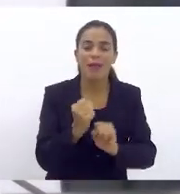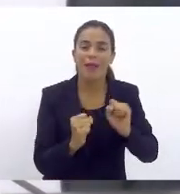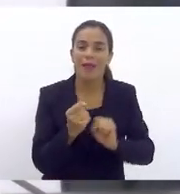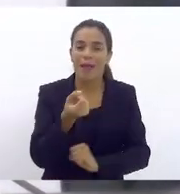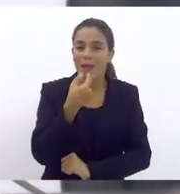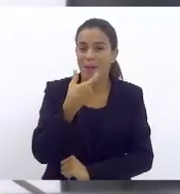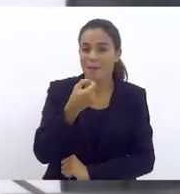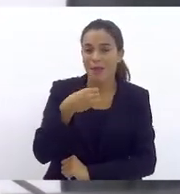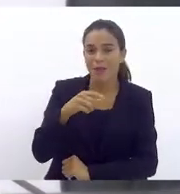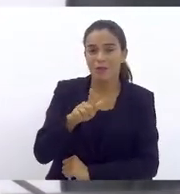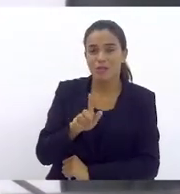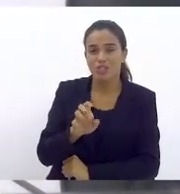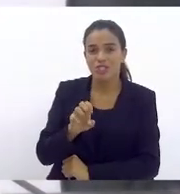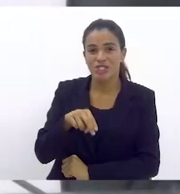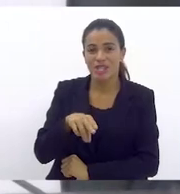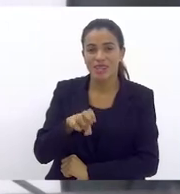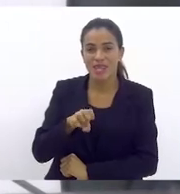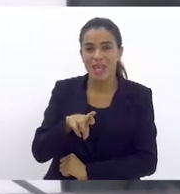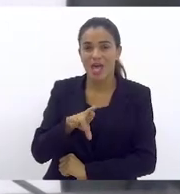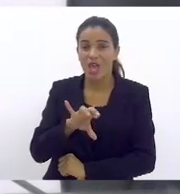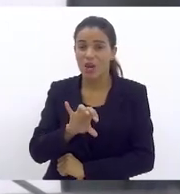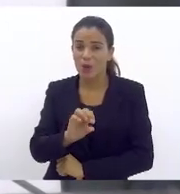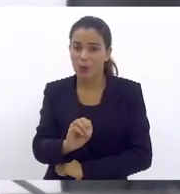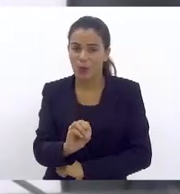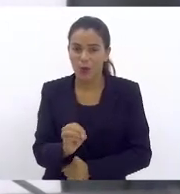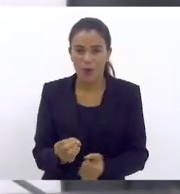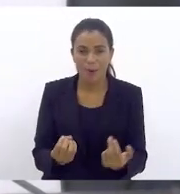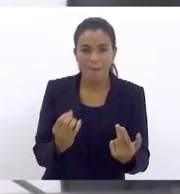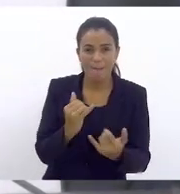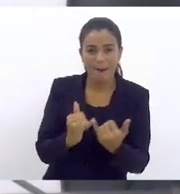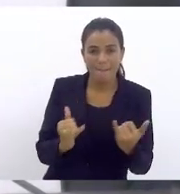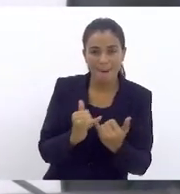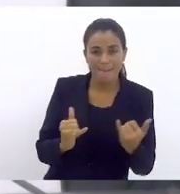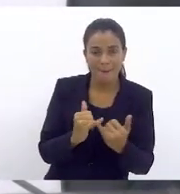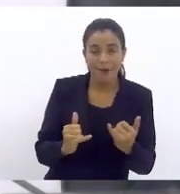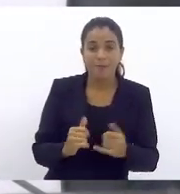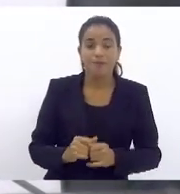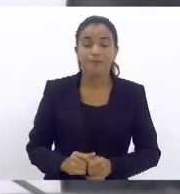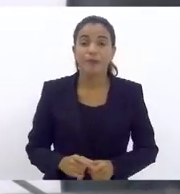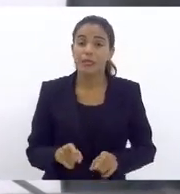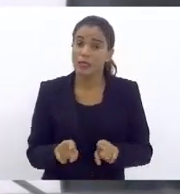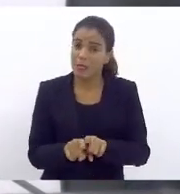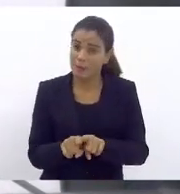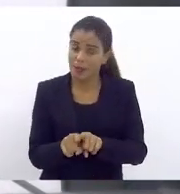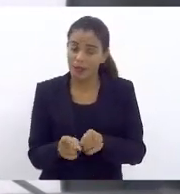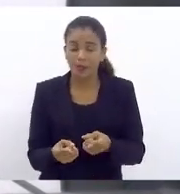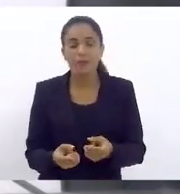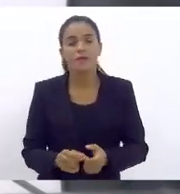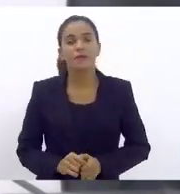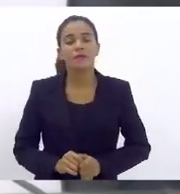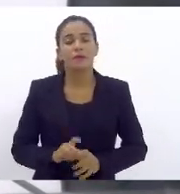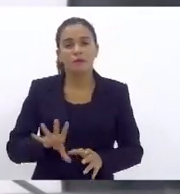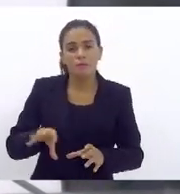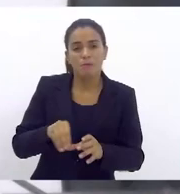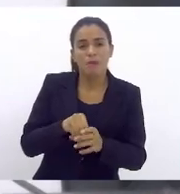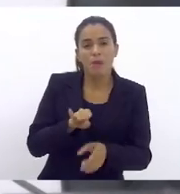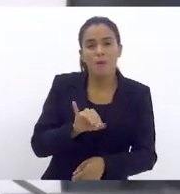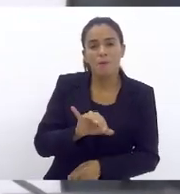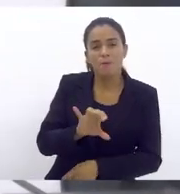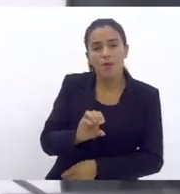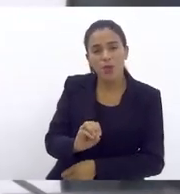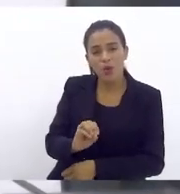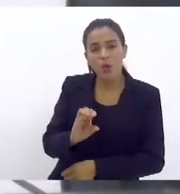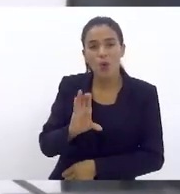a política Industrial tecnológica de comércio exterior inclui ao lado de biocondutores